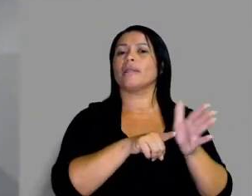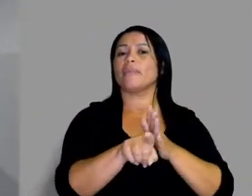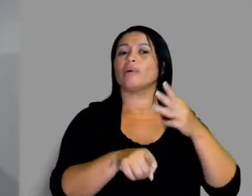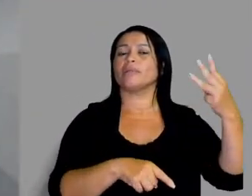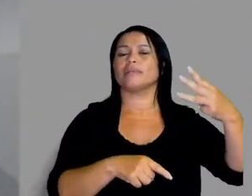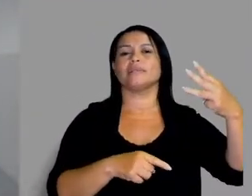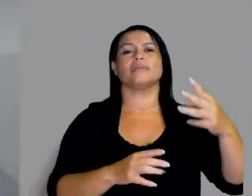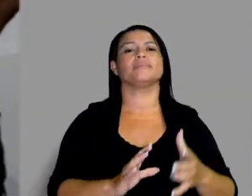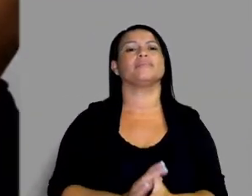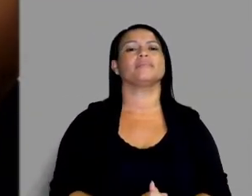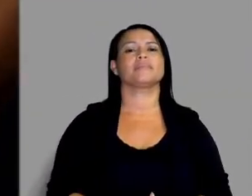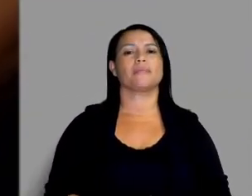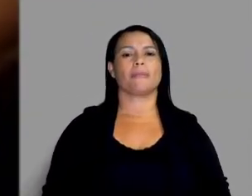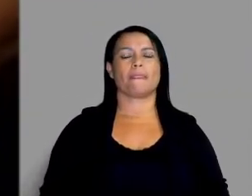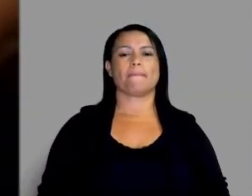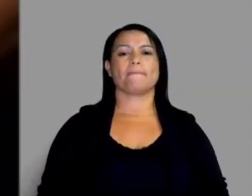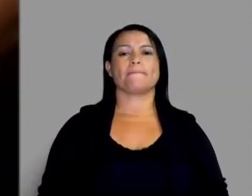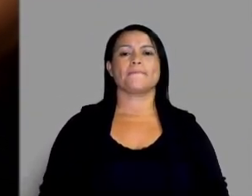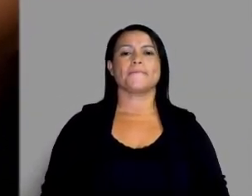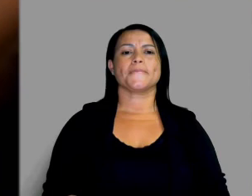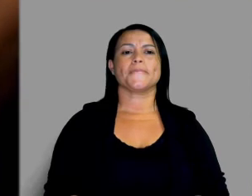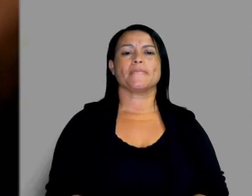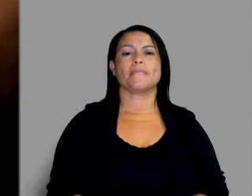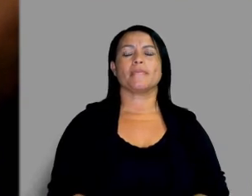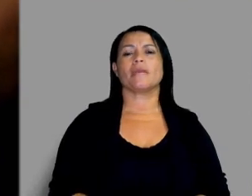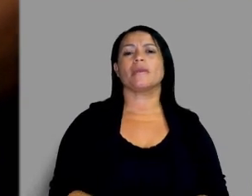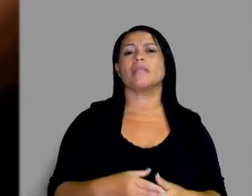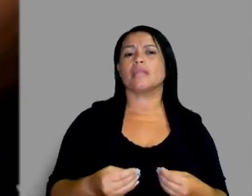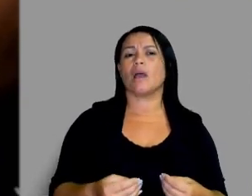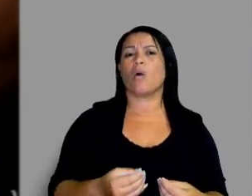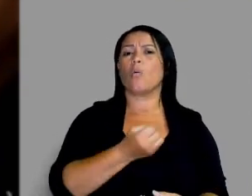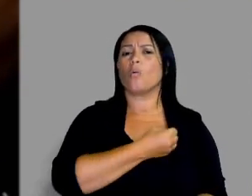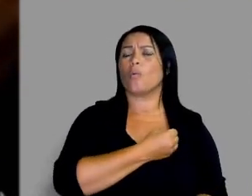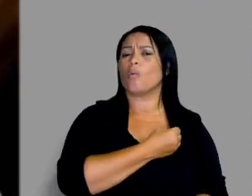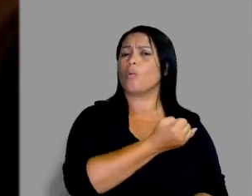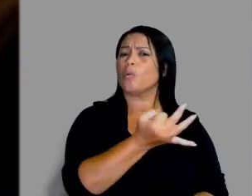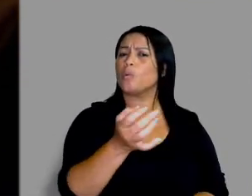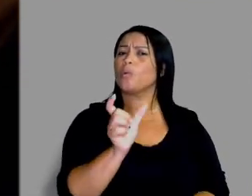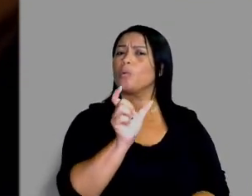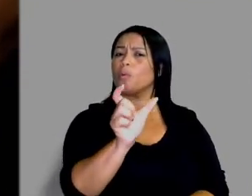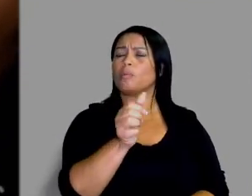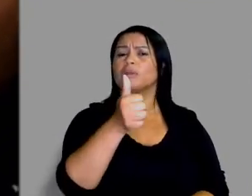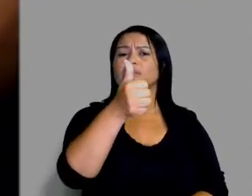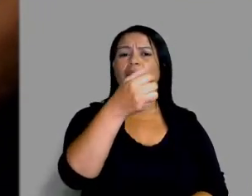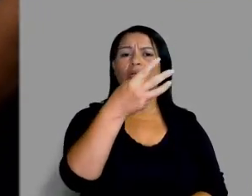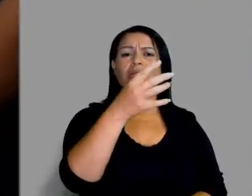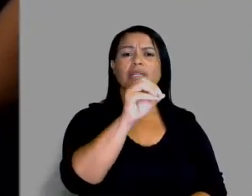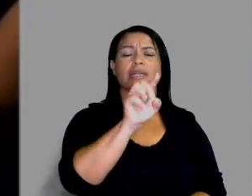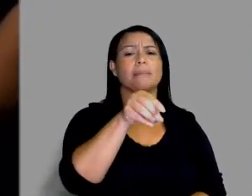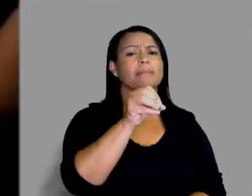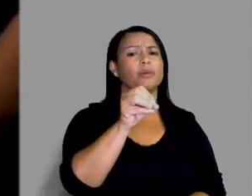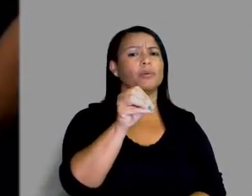agora? Terceira questão, né? Dado o número